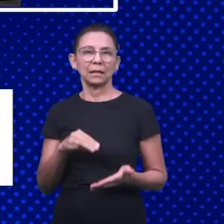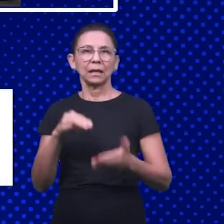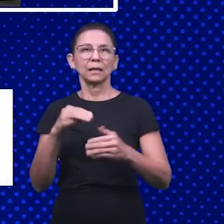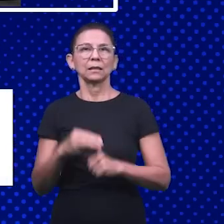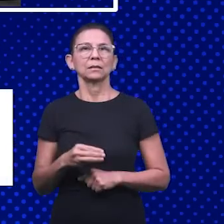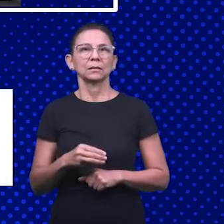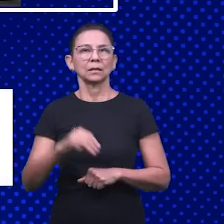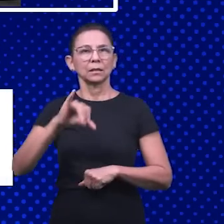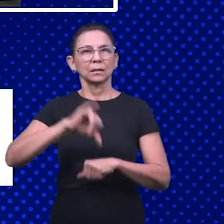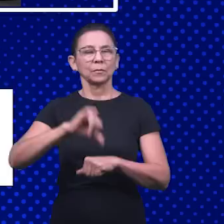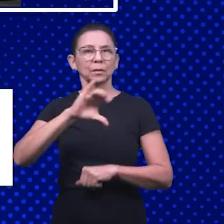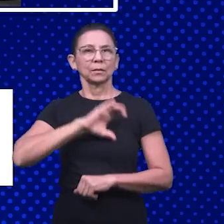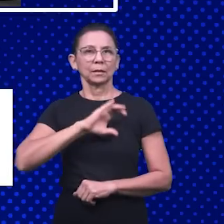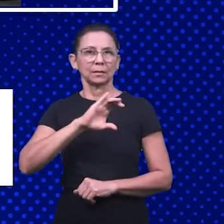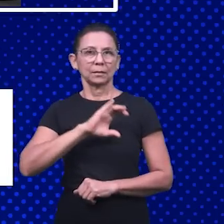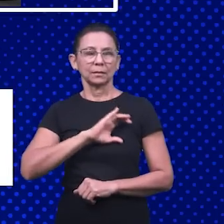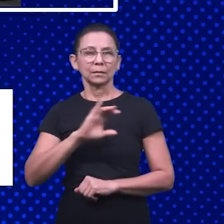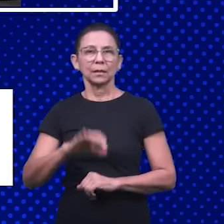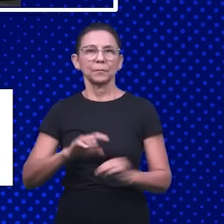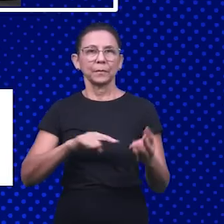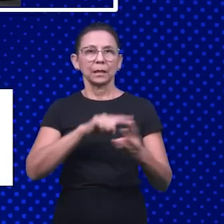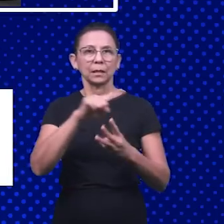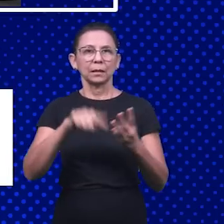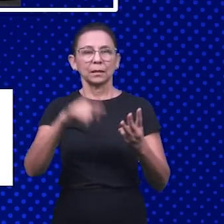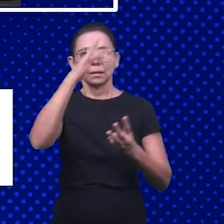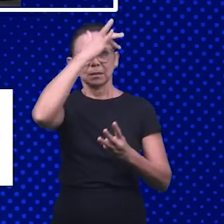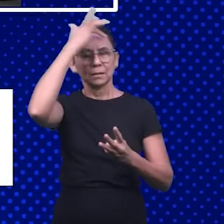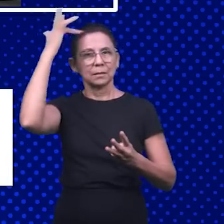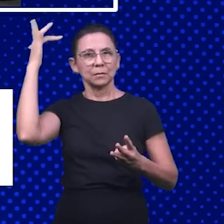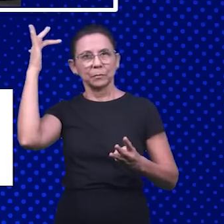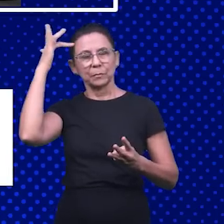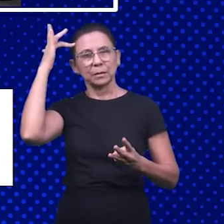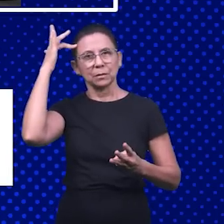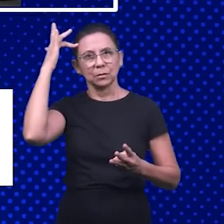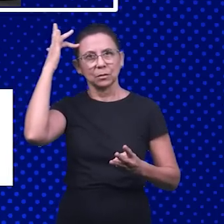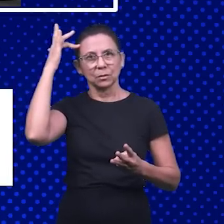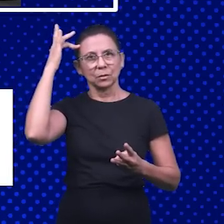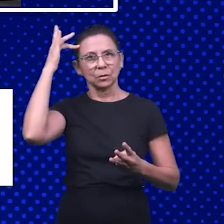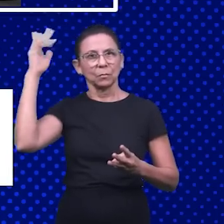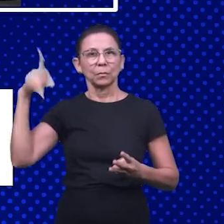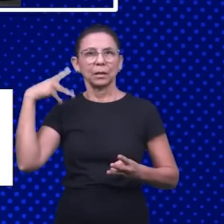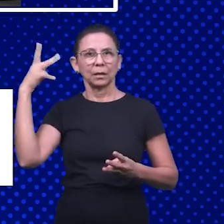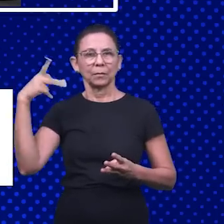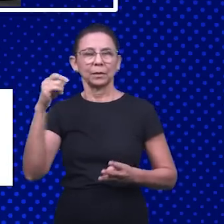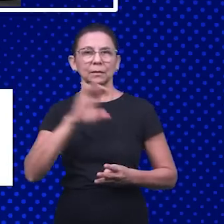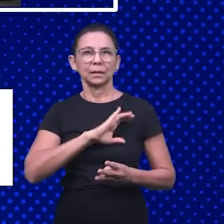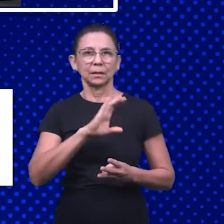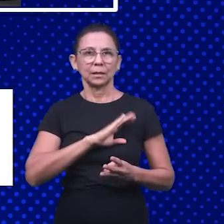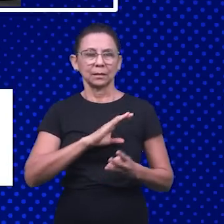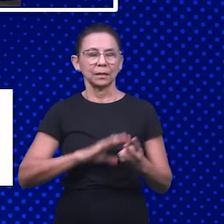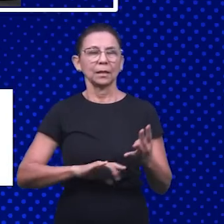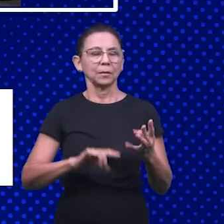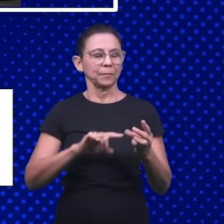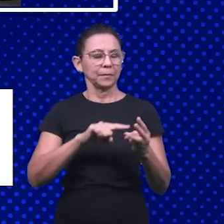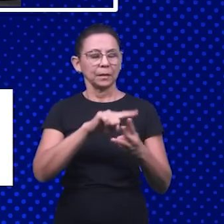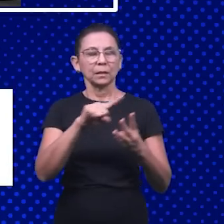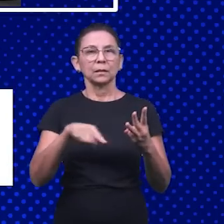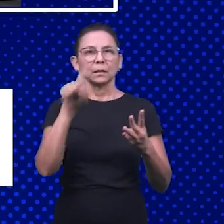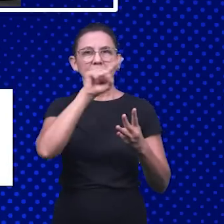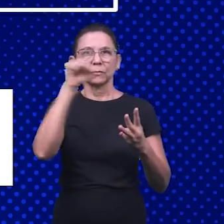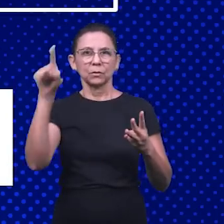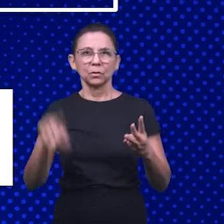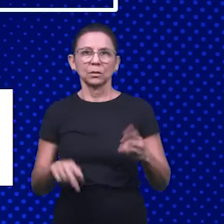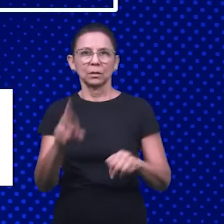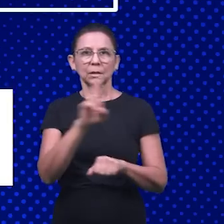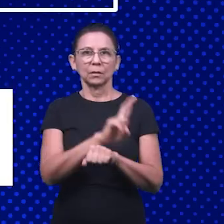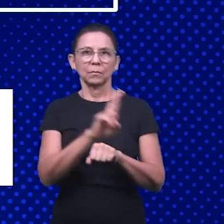em Ottawa, capital do Canadá, recebeu 3 membros do Parlamento canadense, 2 funcionários da Embaixada Brasileira, um